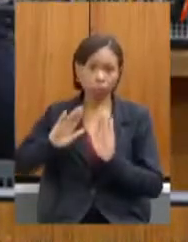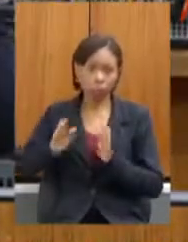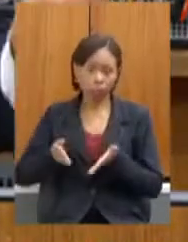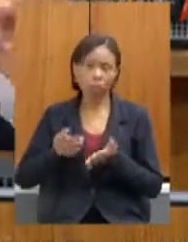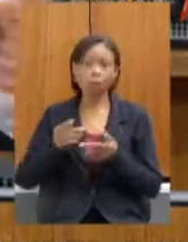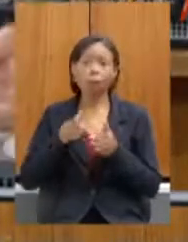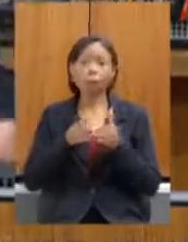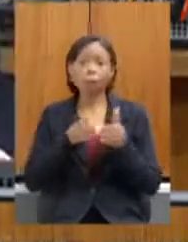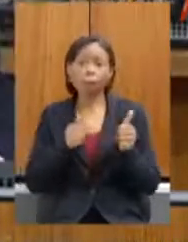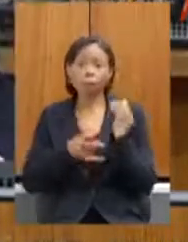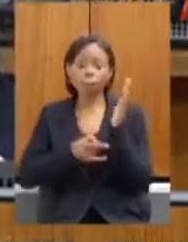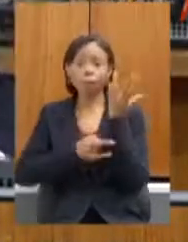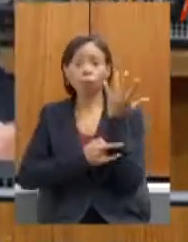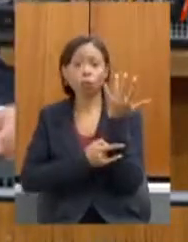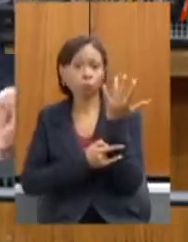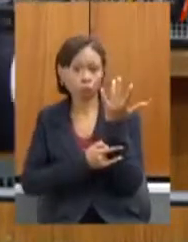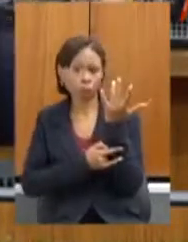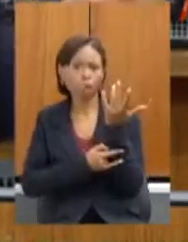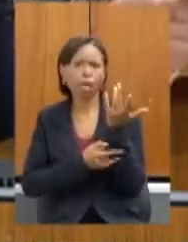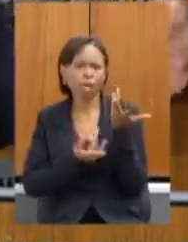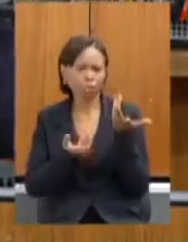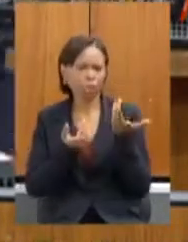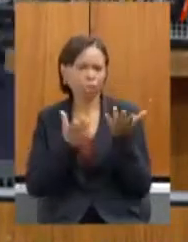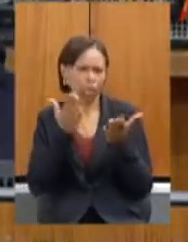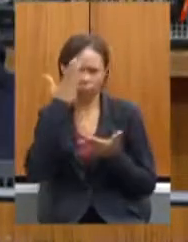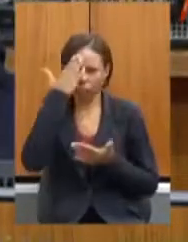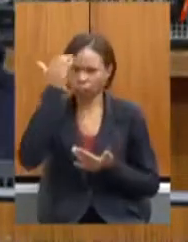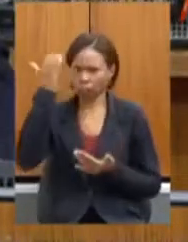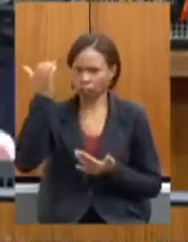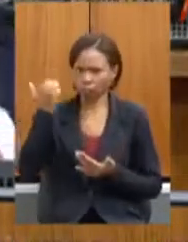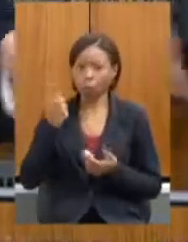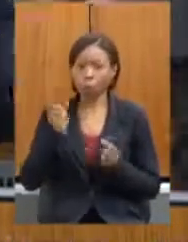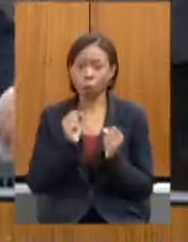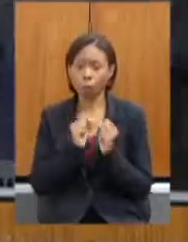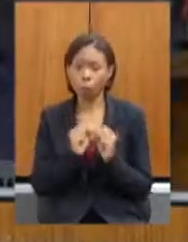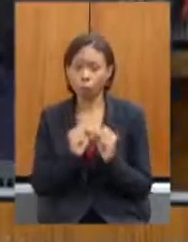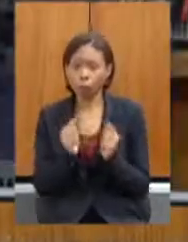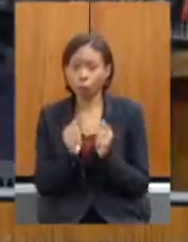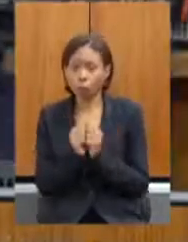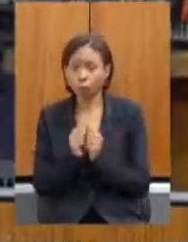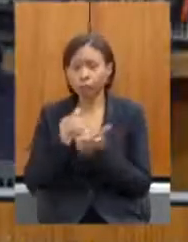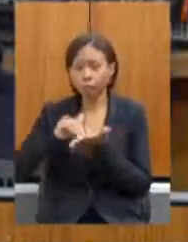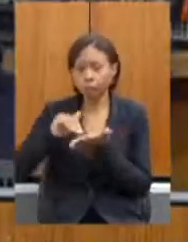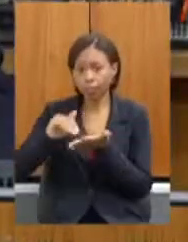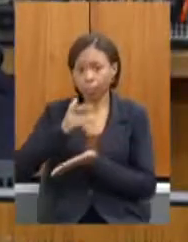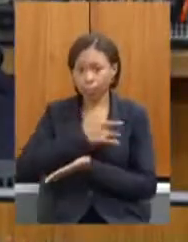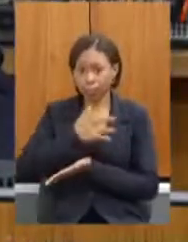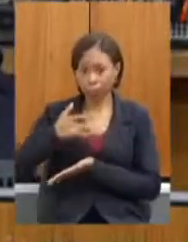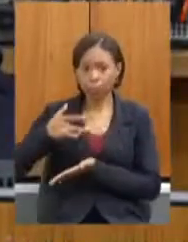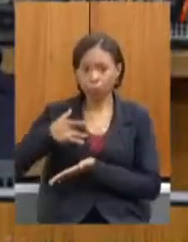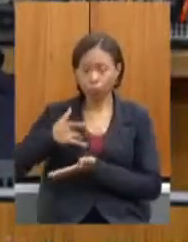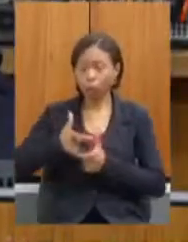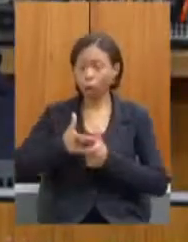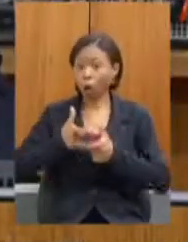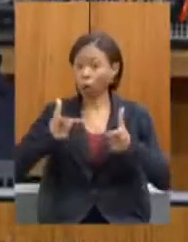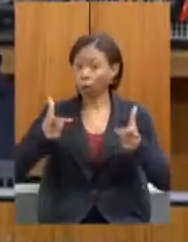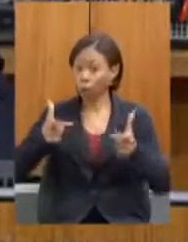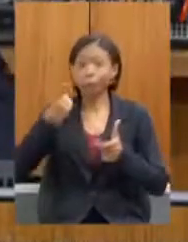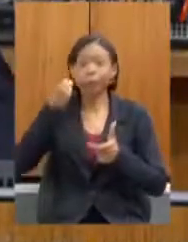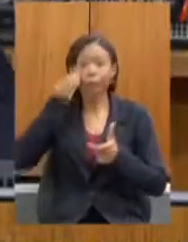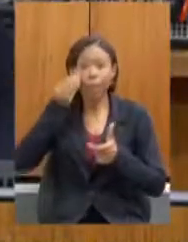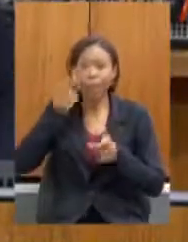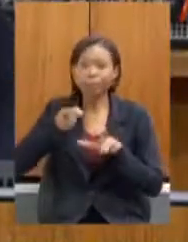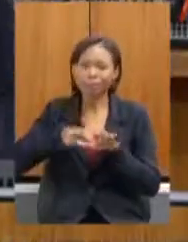UFMG que tem essa expertise que possa juntamente com a secretaria de estado de saúde mais rápido possível ampliar essa questão do teste do pezinho